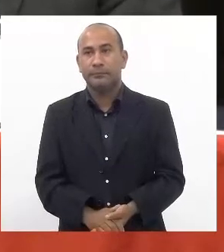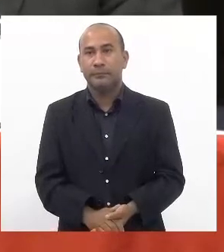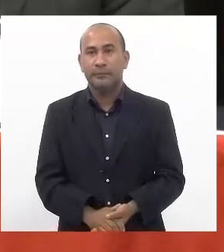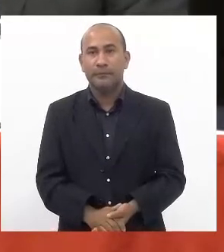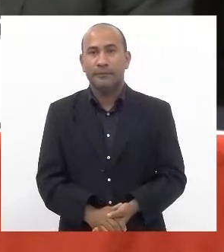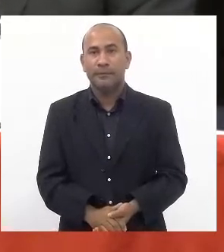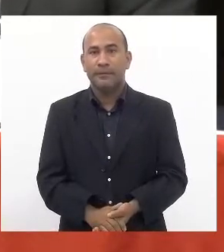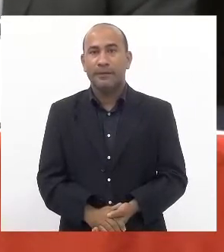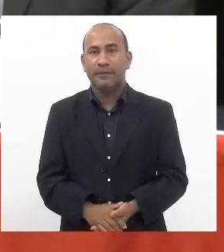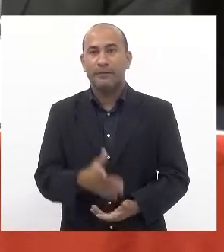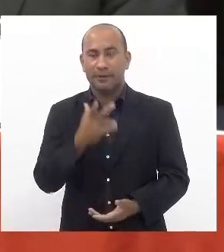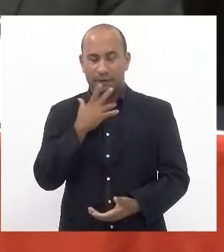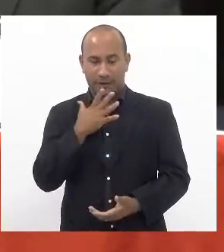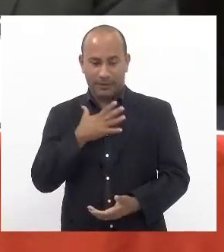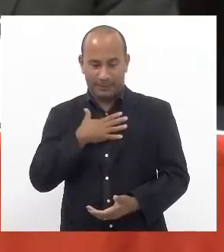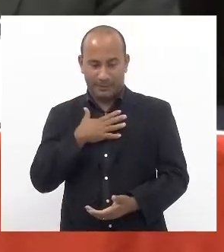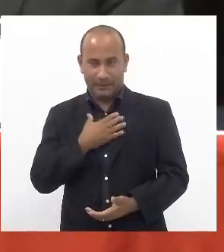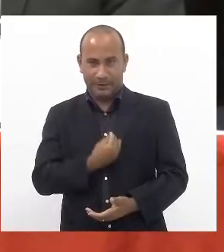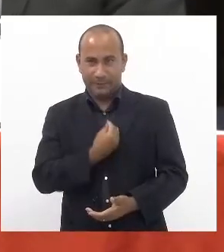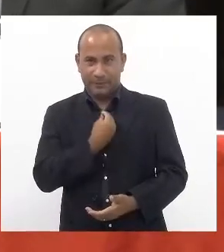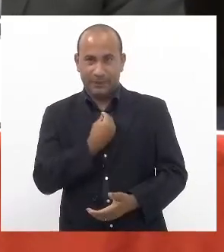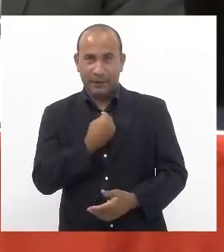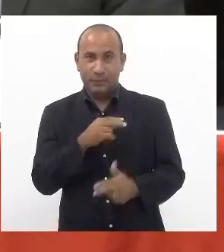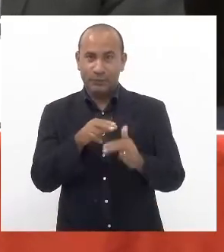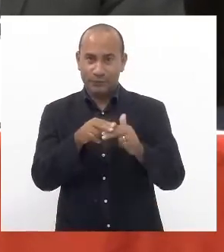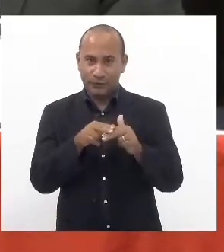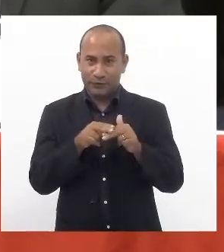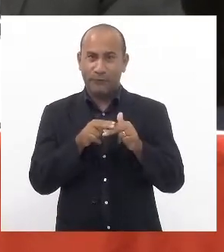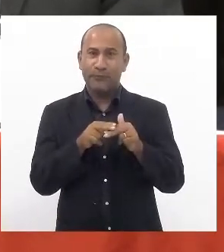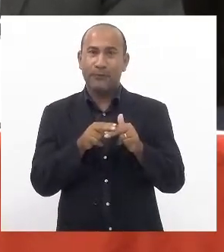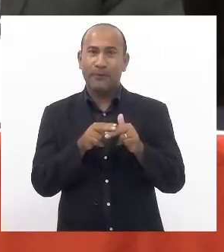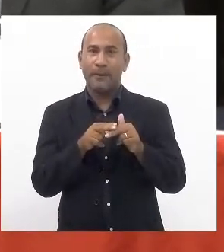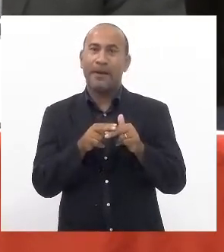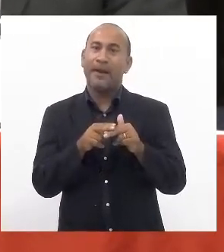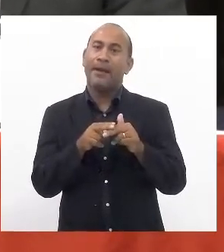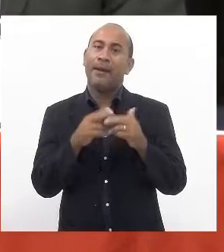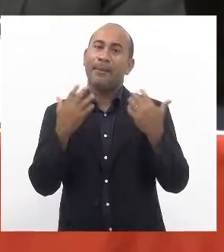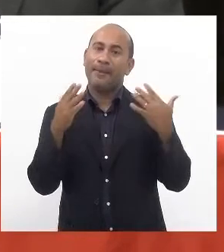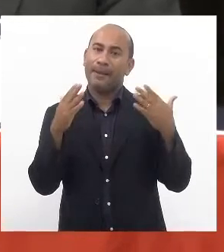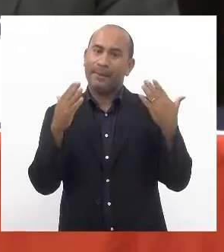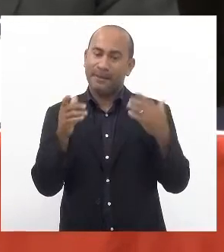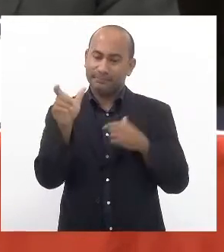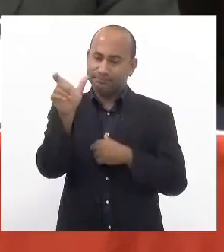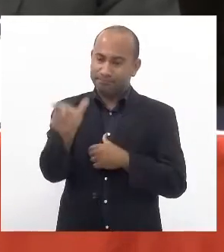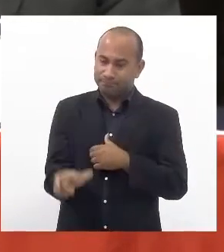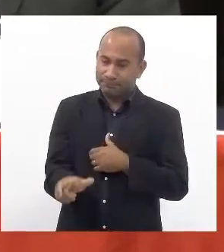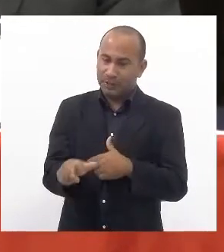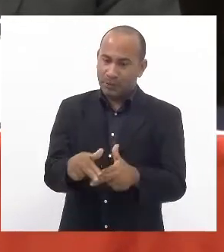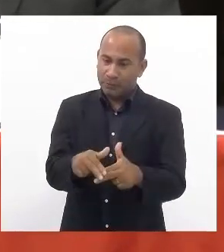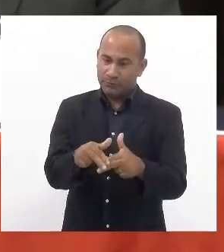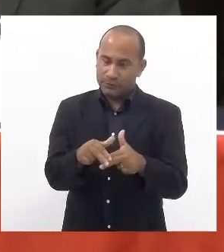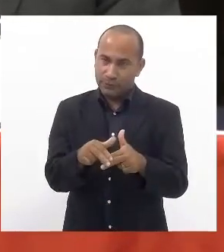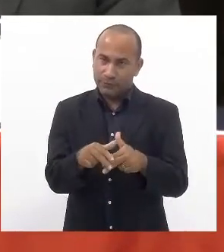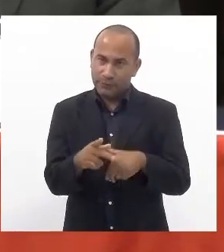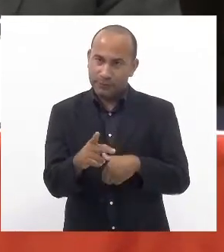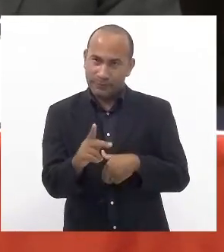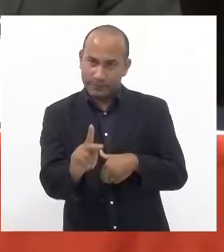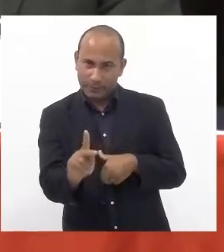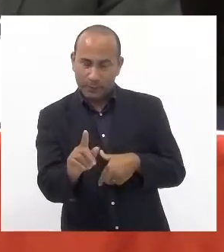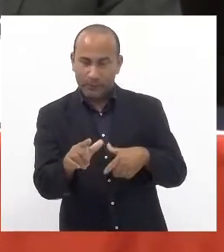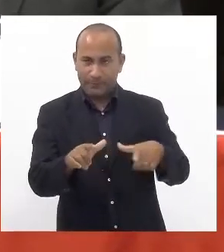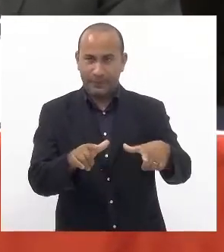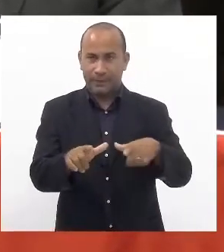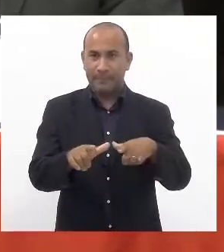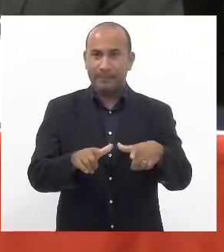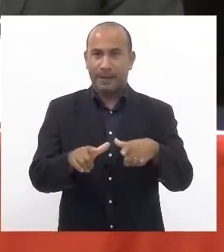minha pessoa, a Assembleia, mas parabenizando Vossa Excelência pelo seu